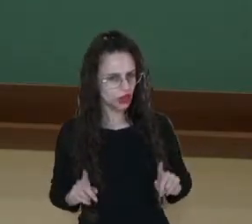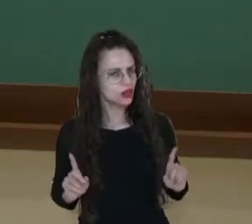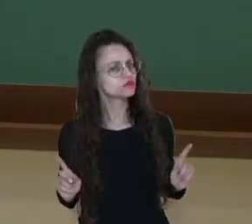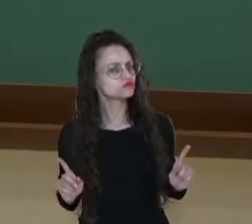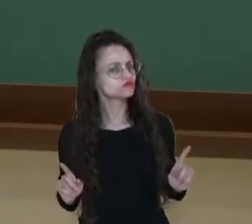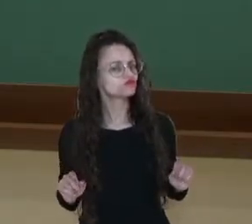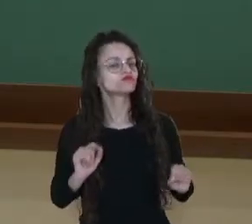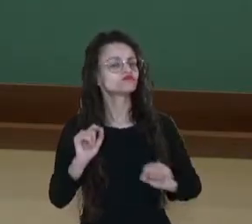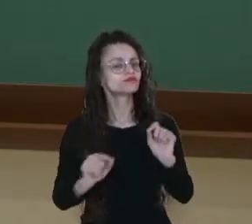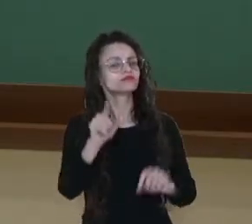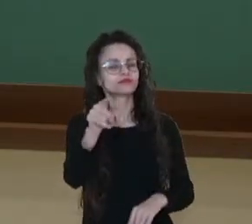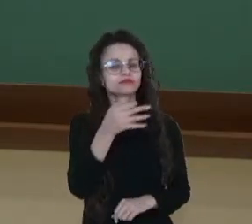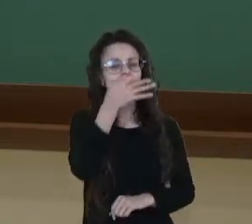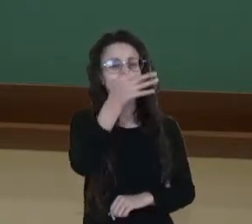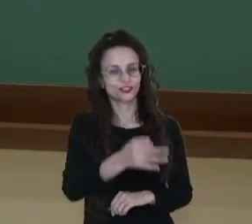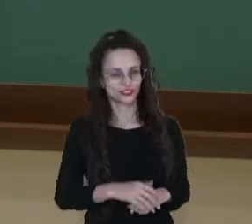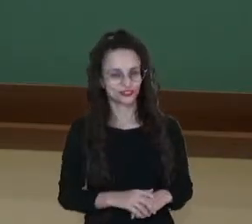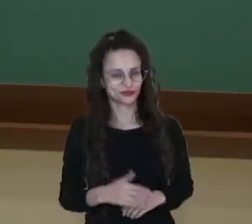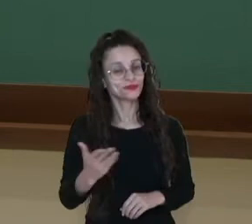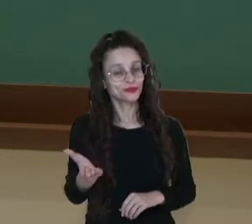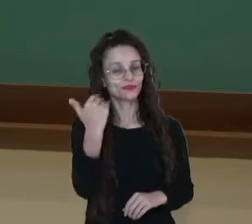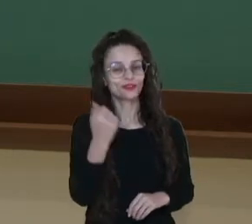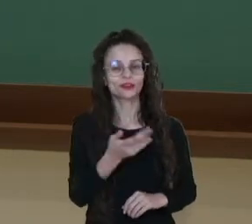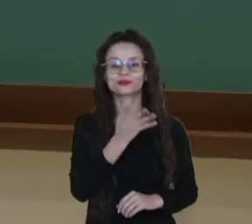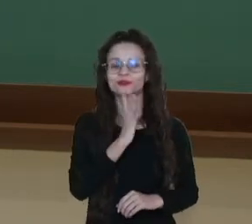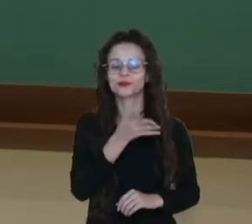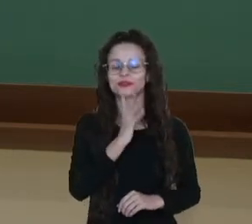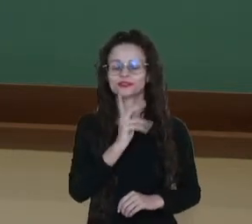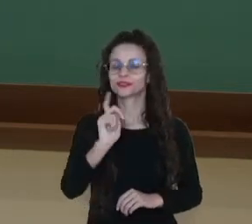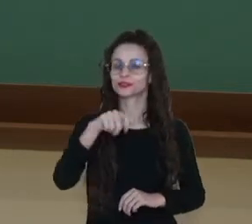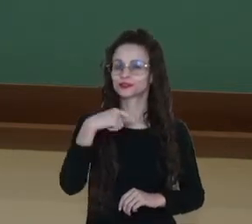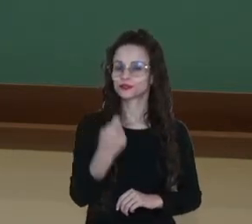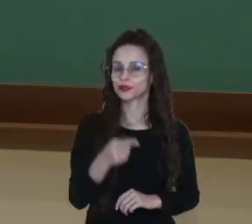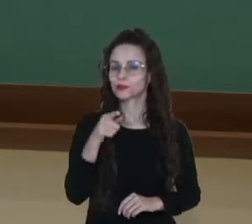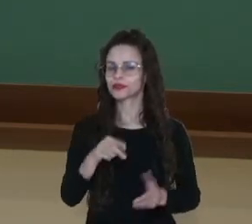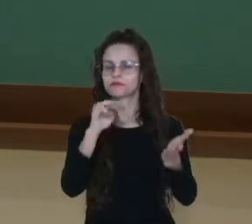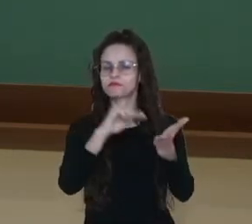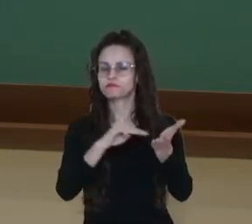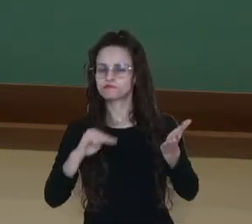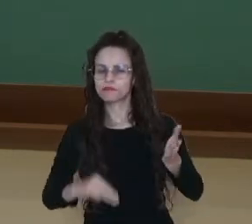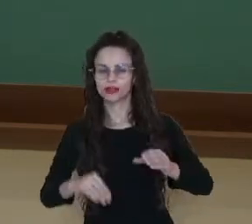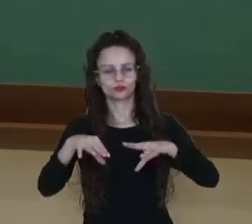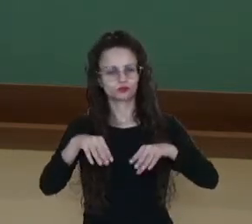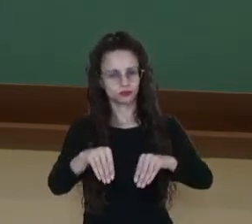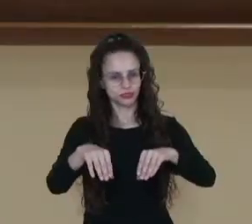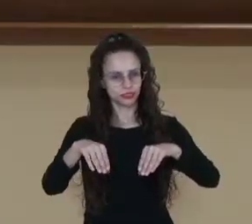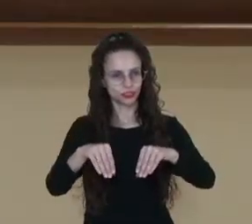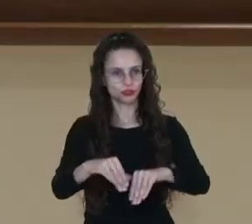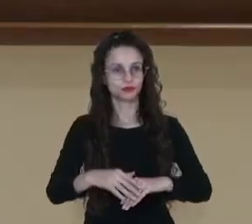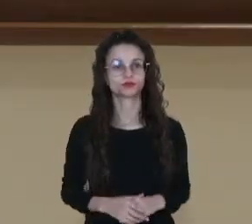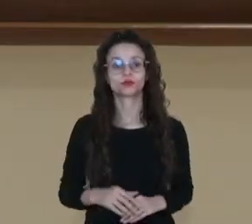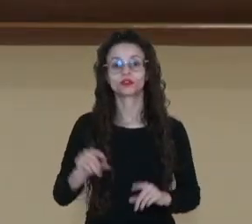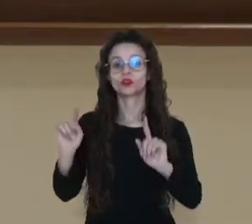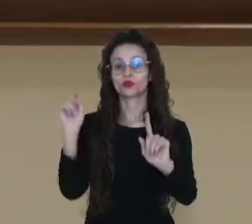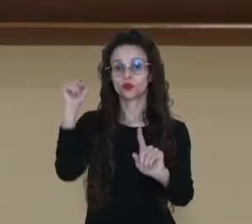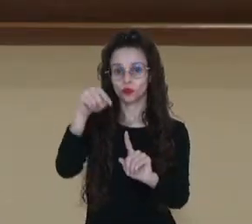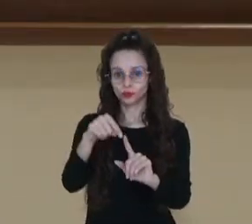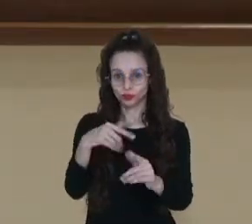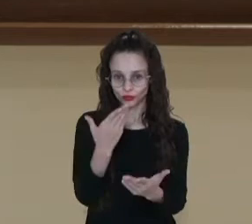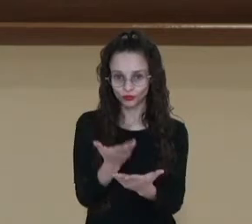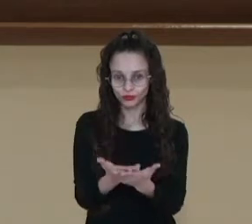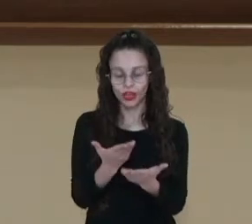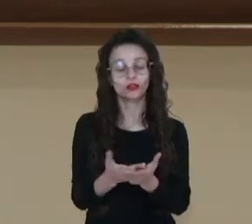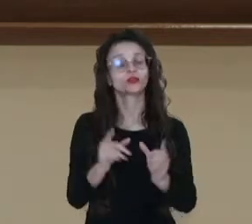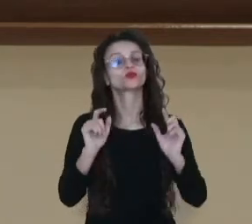O que vocês acham? Vamos conhecer um pouquinho sobre este método? Então vamos lá. O objetivo de hoje